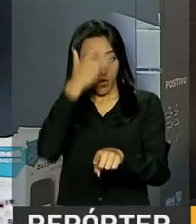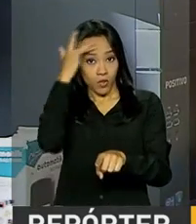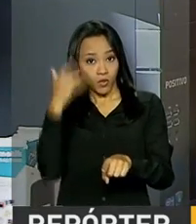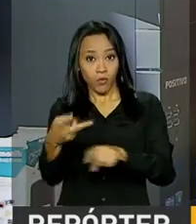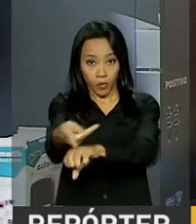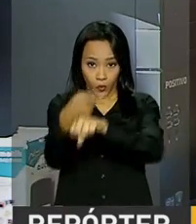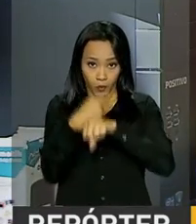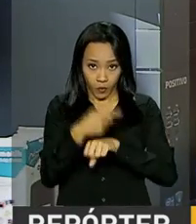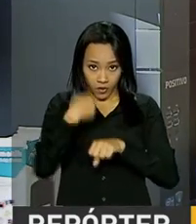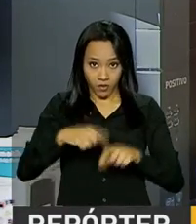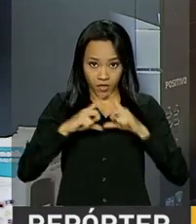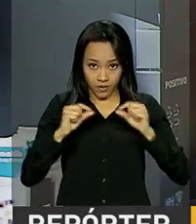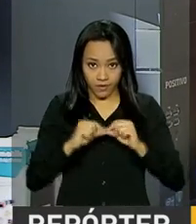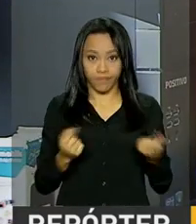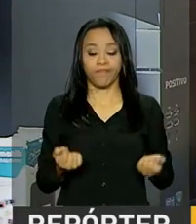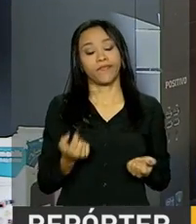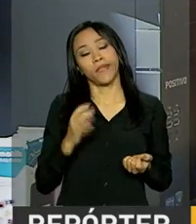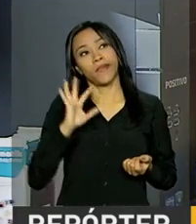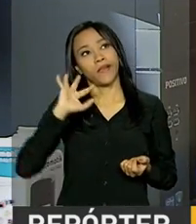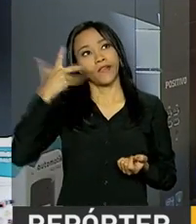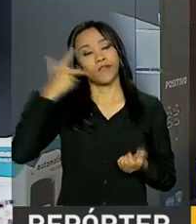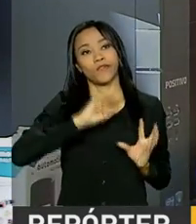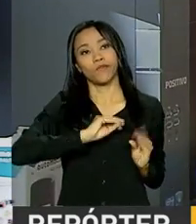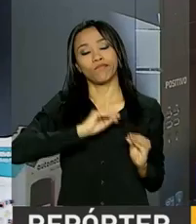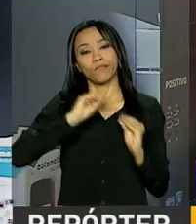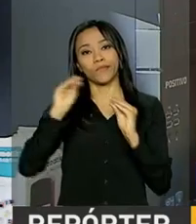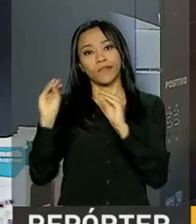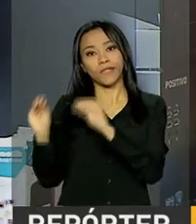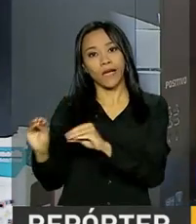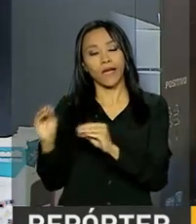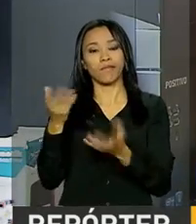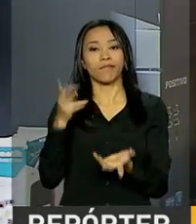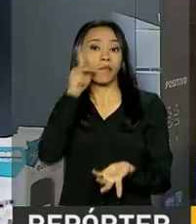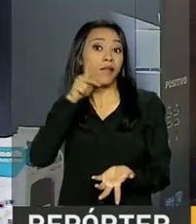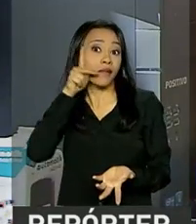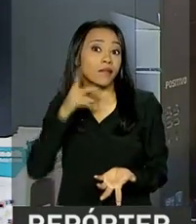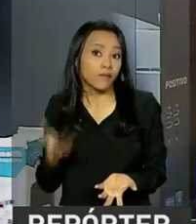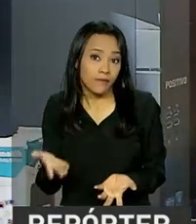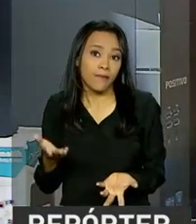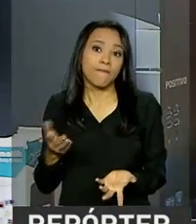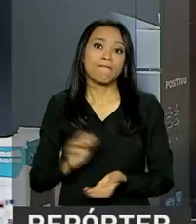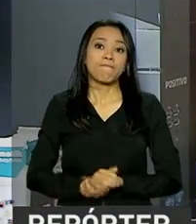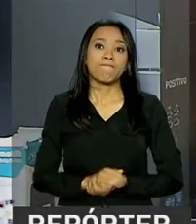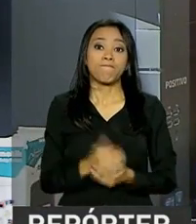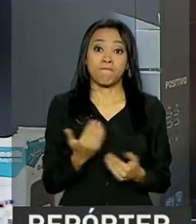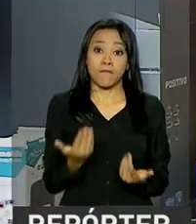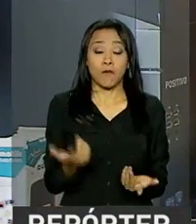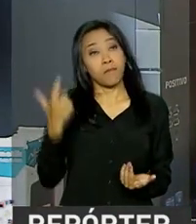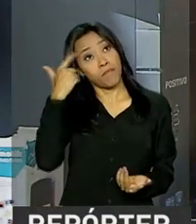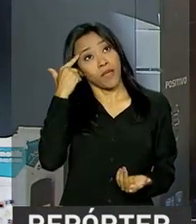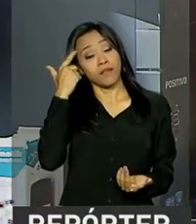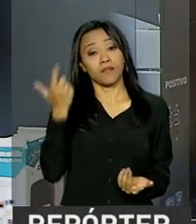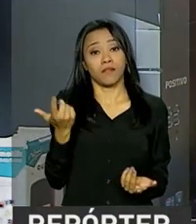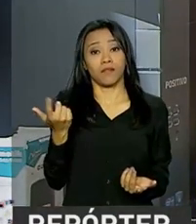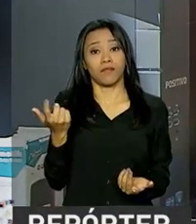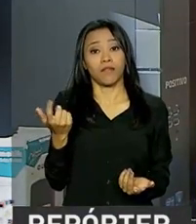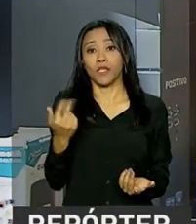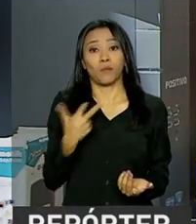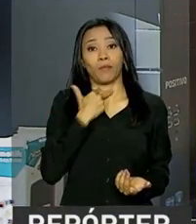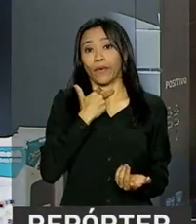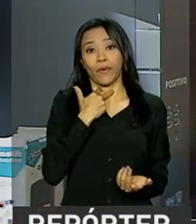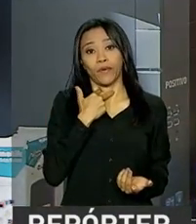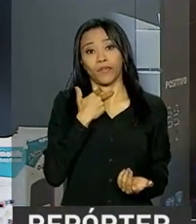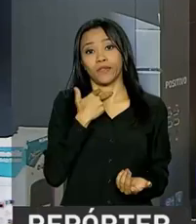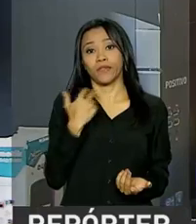aqui no DF e mudou por exemplo para Paraíba então ele pensa que essa carteira não pode